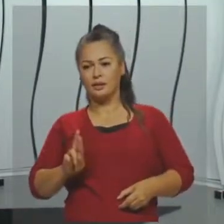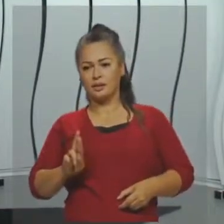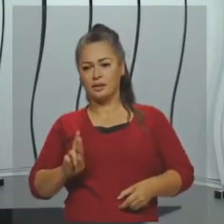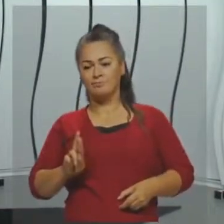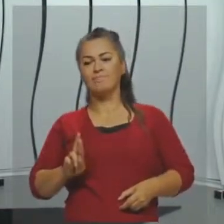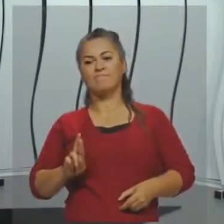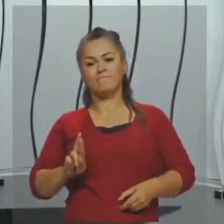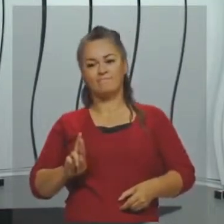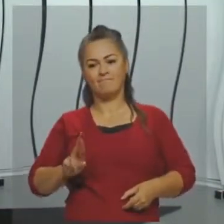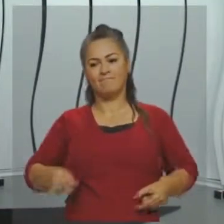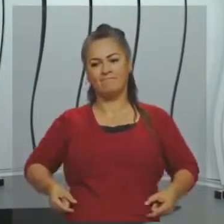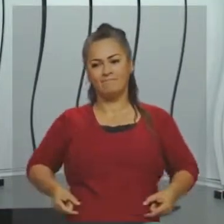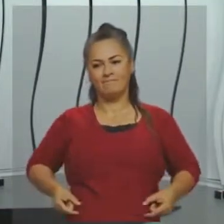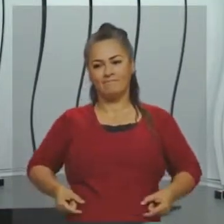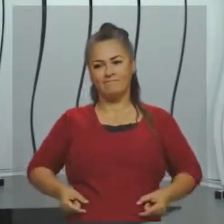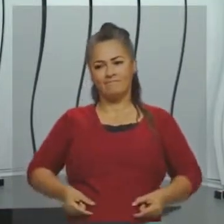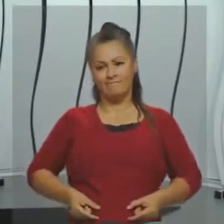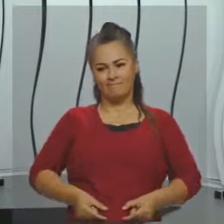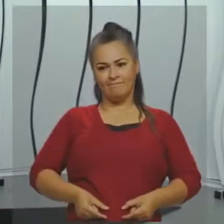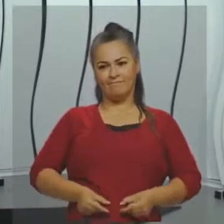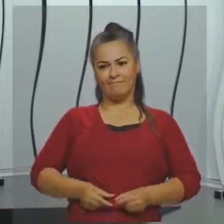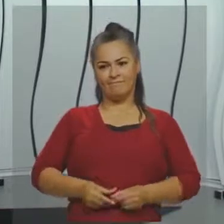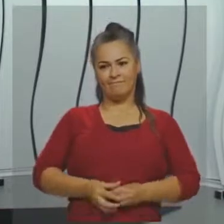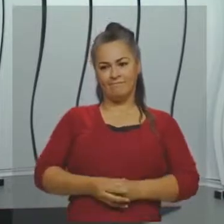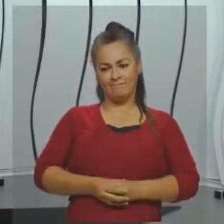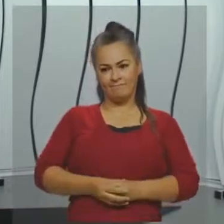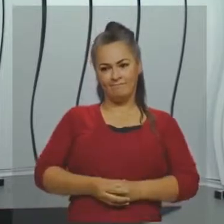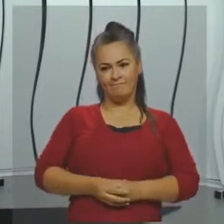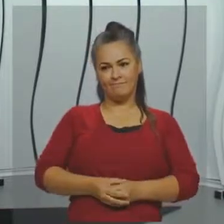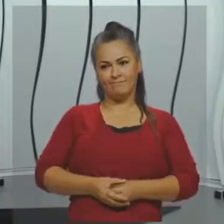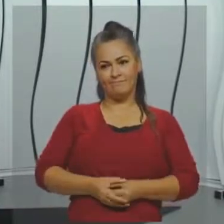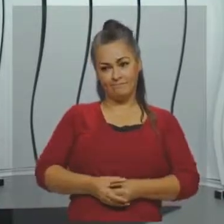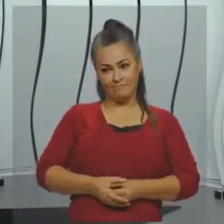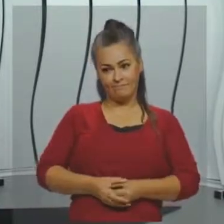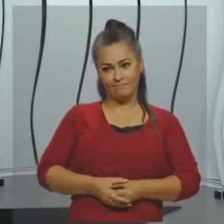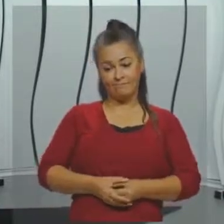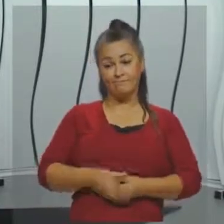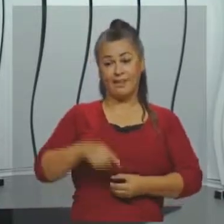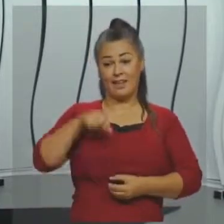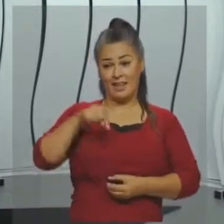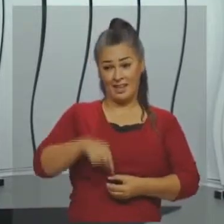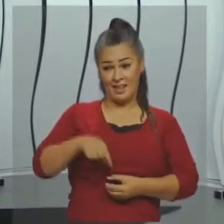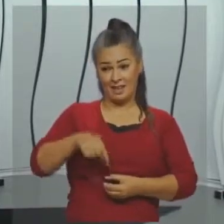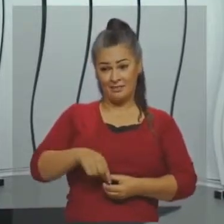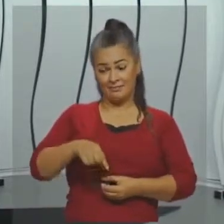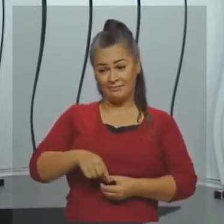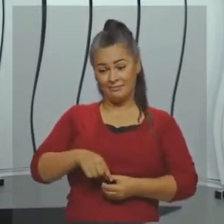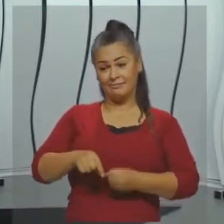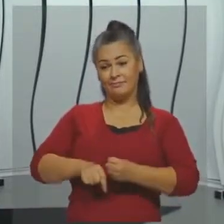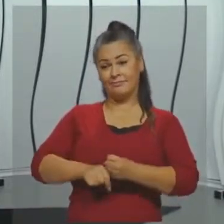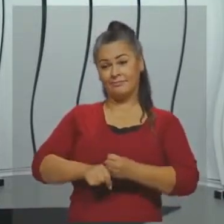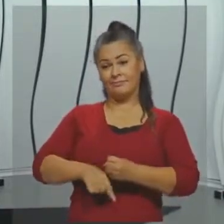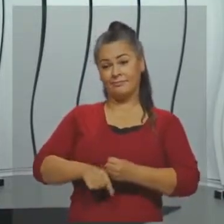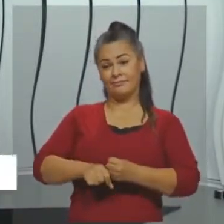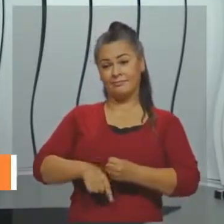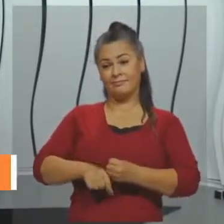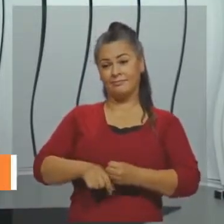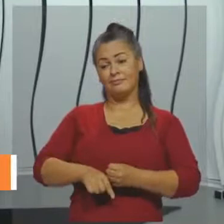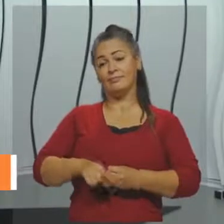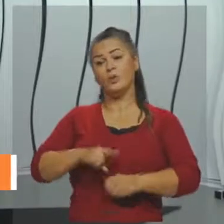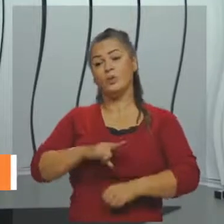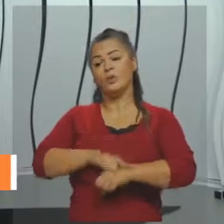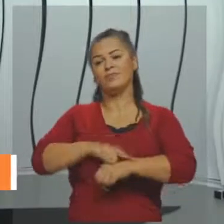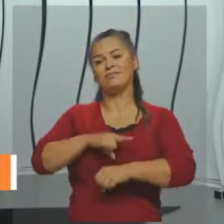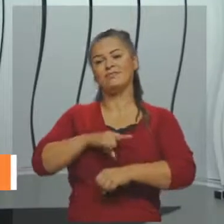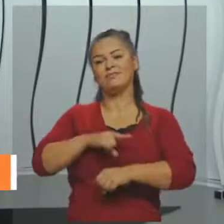glicose, entre outras coisas. Essa urina, então, é o produto da filtração do rim, dos rins, para